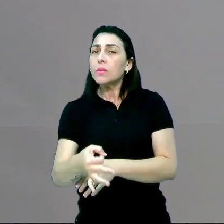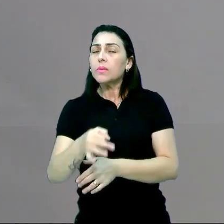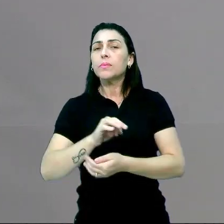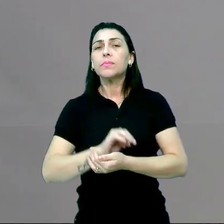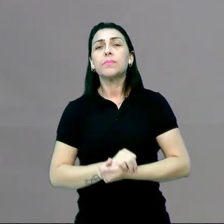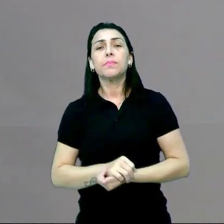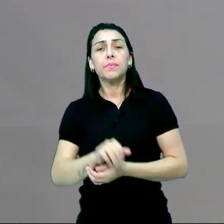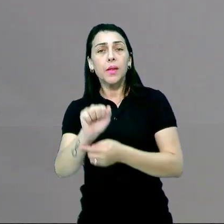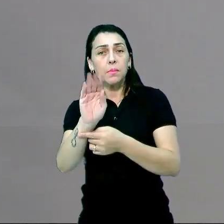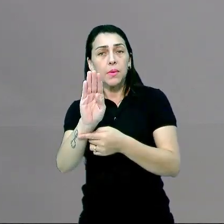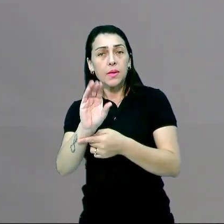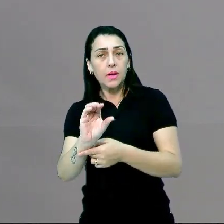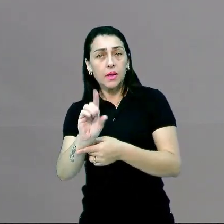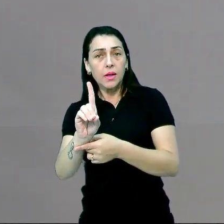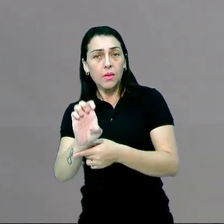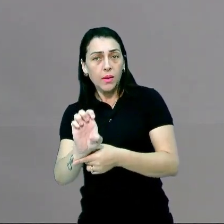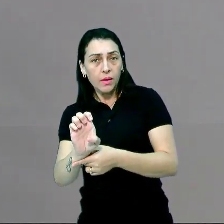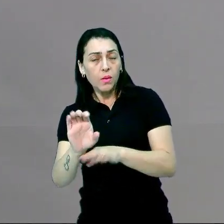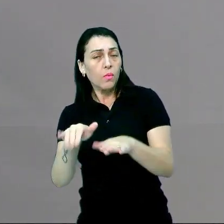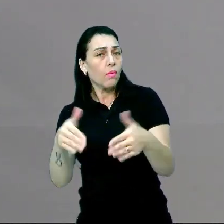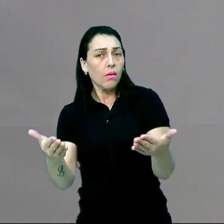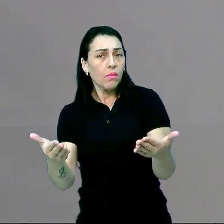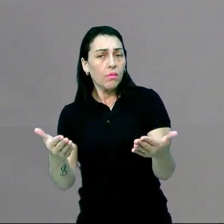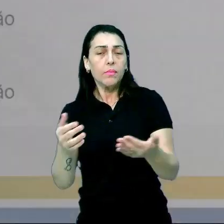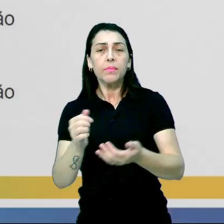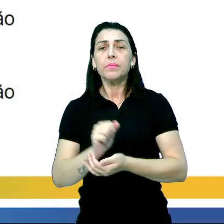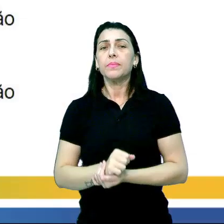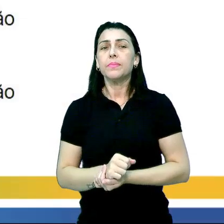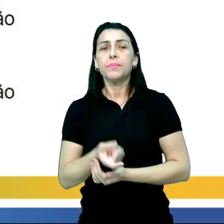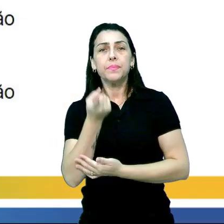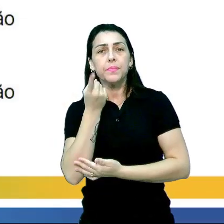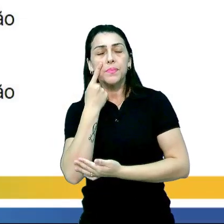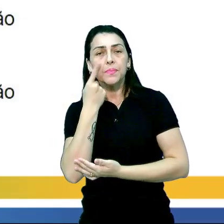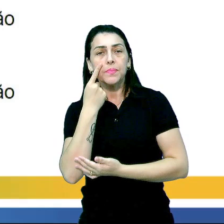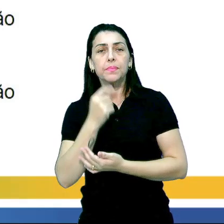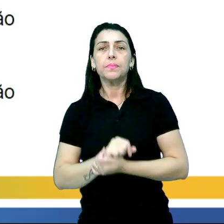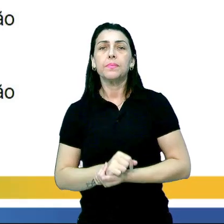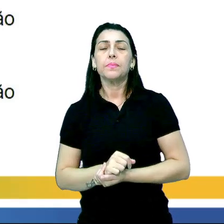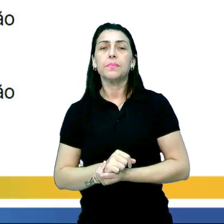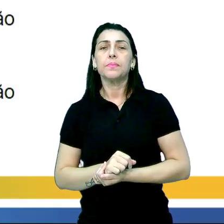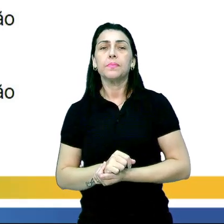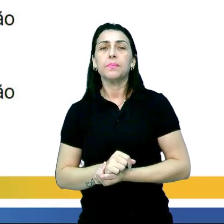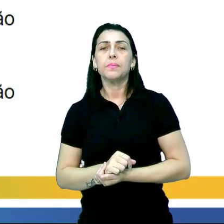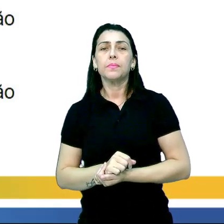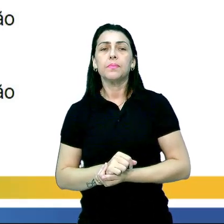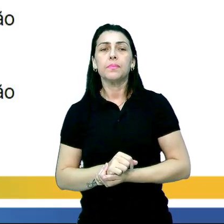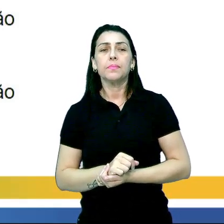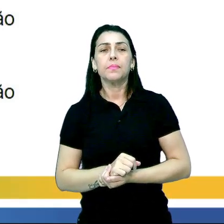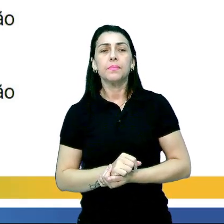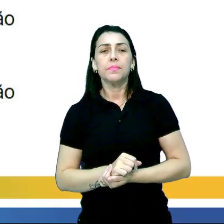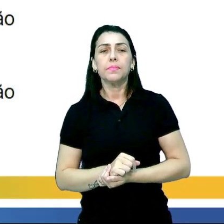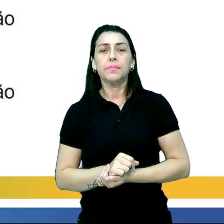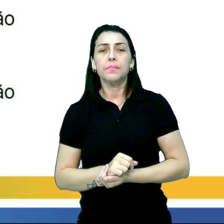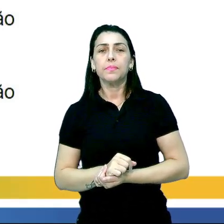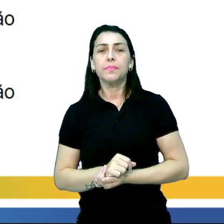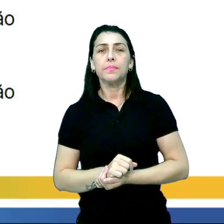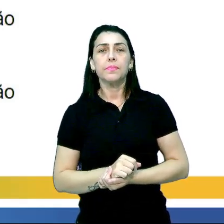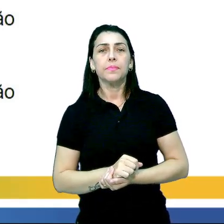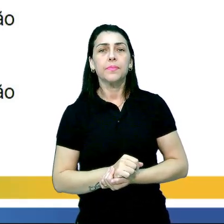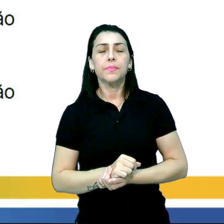marcariam? A, B, C, D ou E? Então vamos observar. Vamos ver se vocês